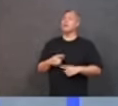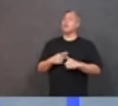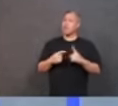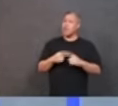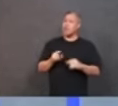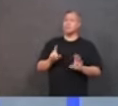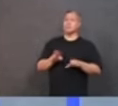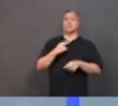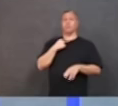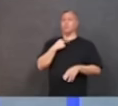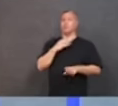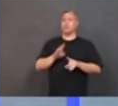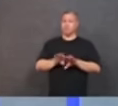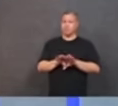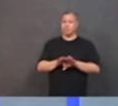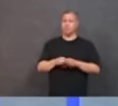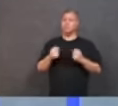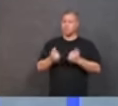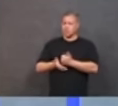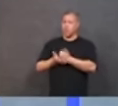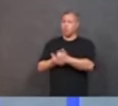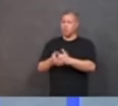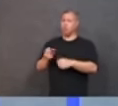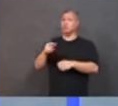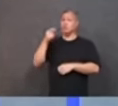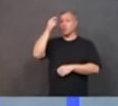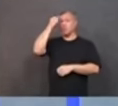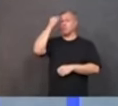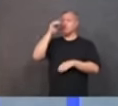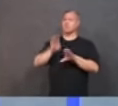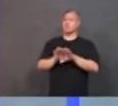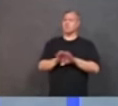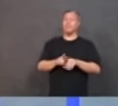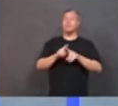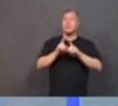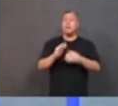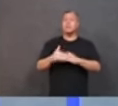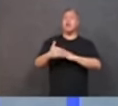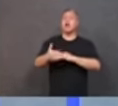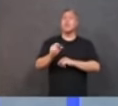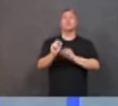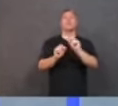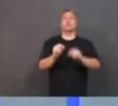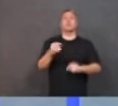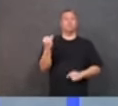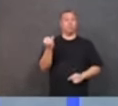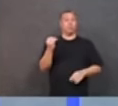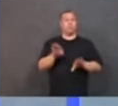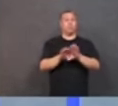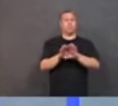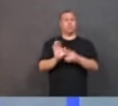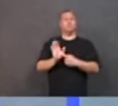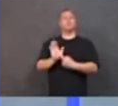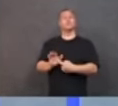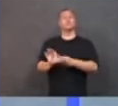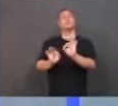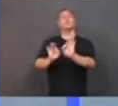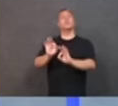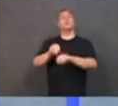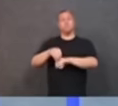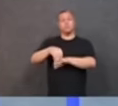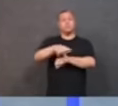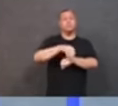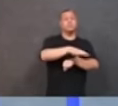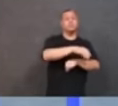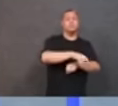da universidade. Mas, além disso, eu creio que seria muito importante nós apresentarmos também projetos de descentralização